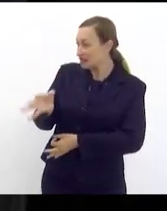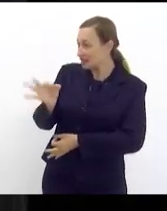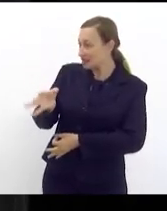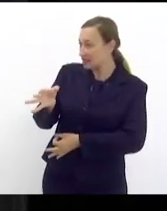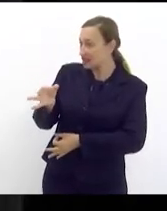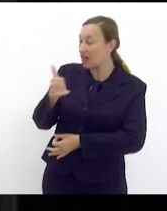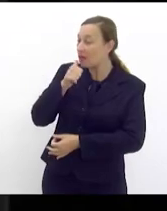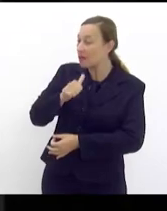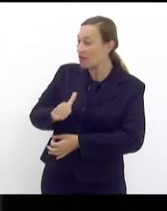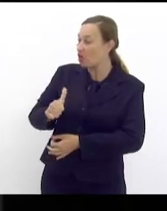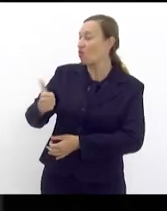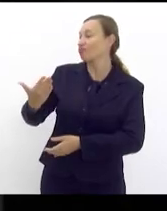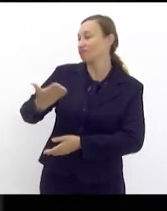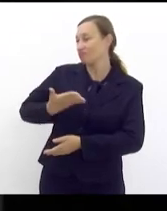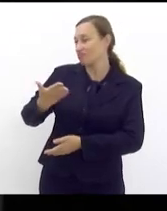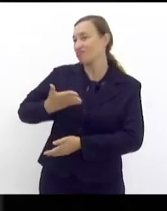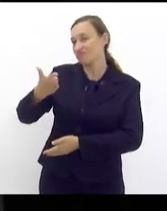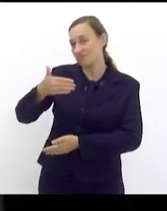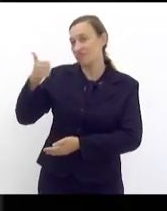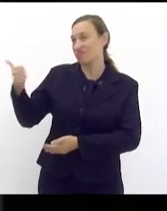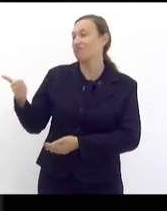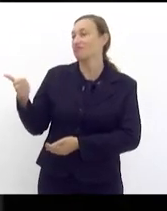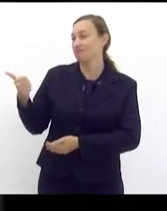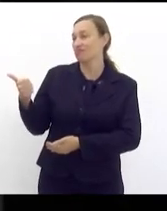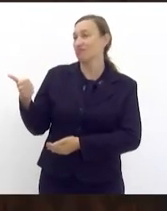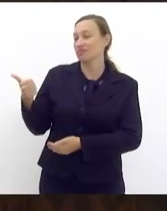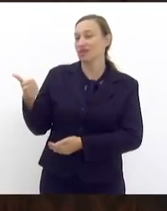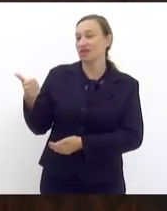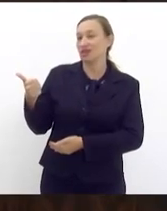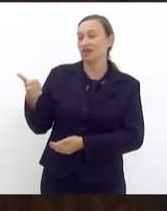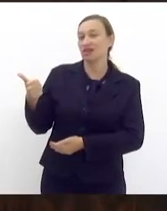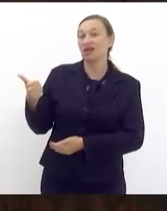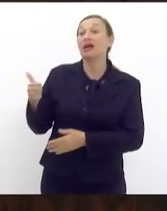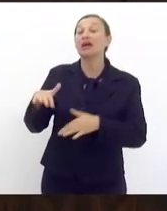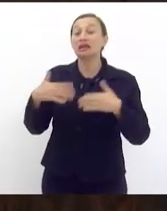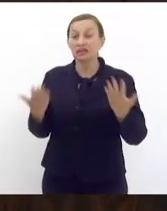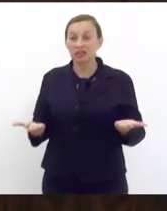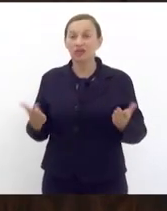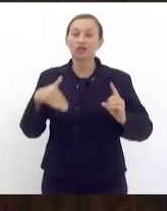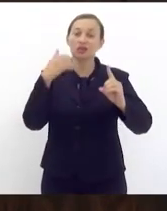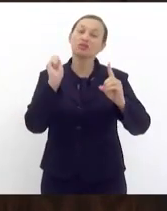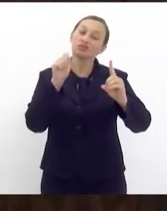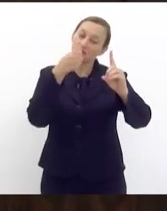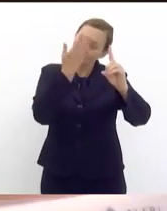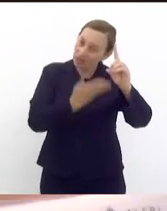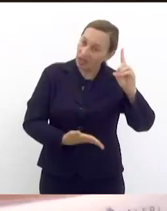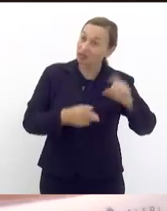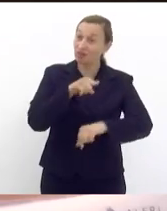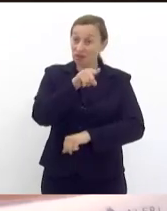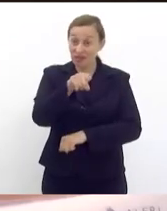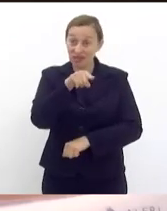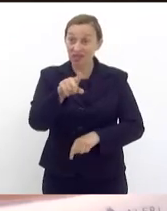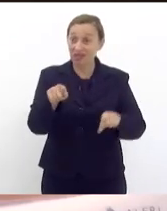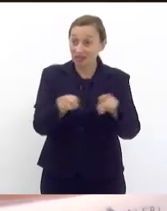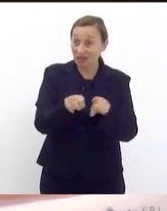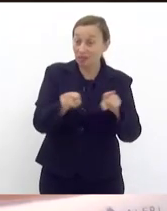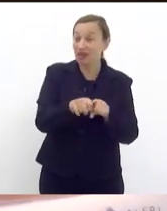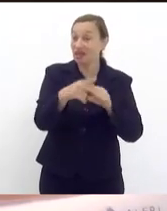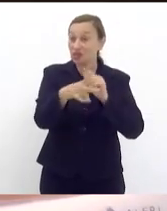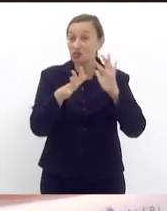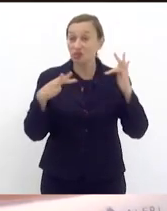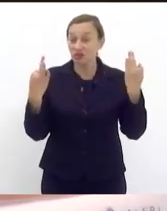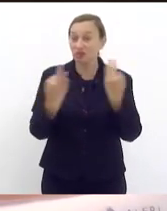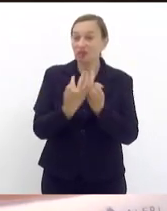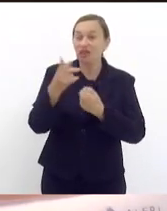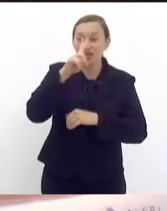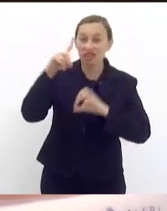a sua melhor amiga, abaixo de Deus. Então, essa homenagem é para você também, é para a sua família. E